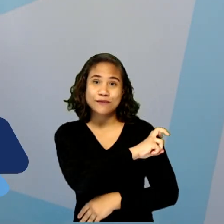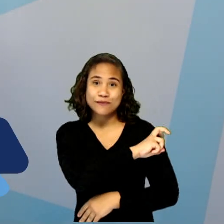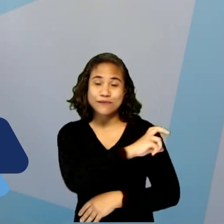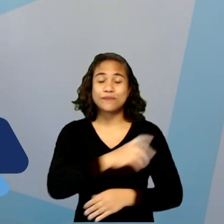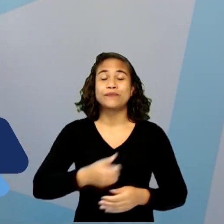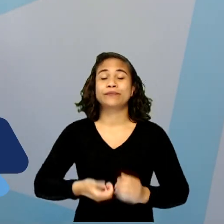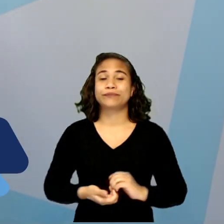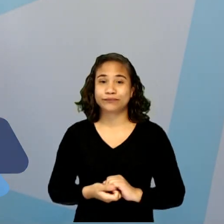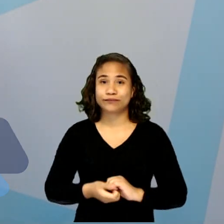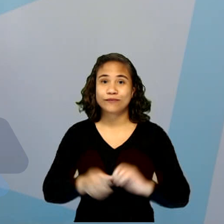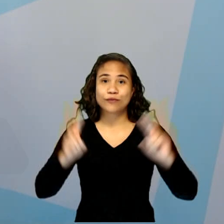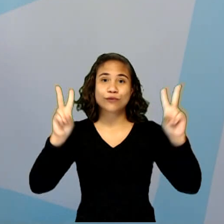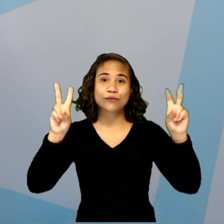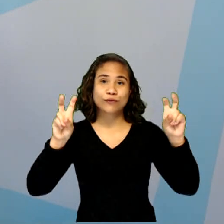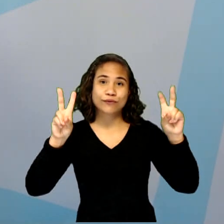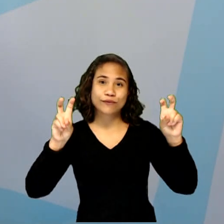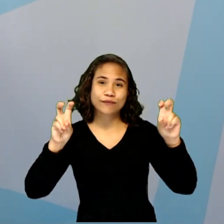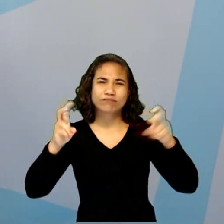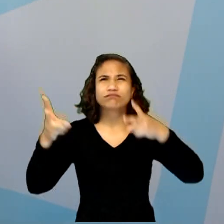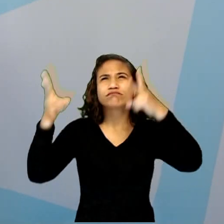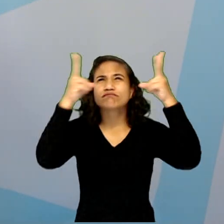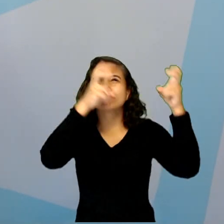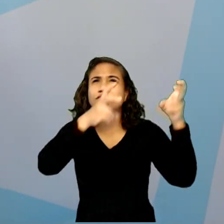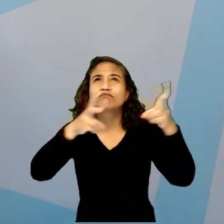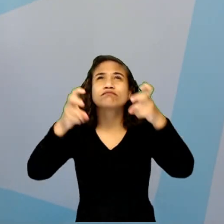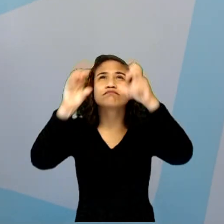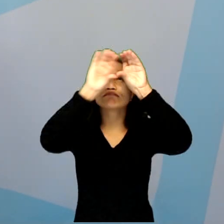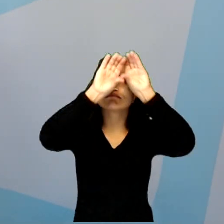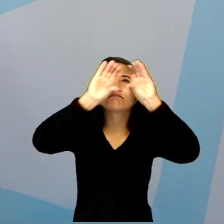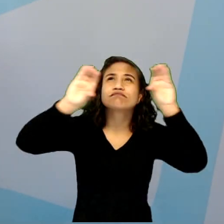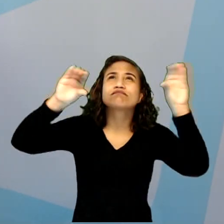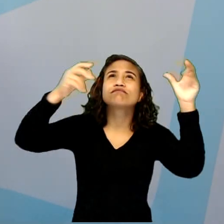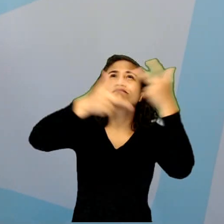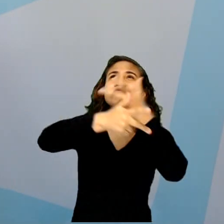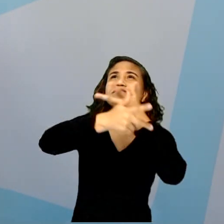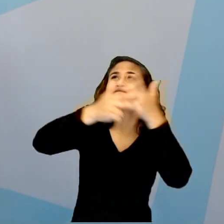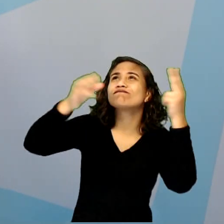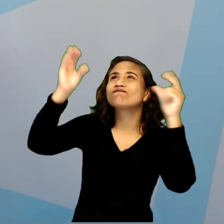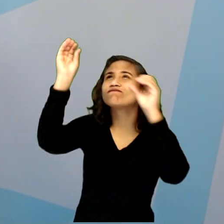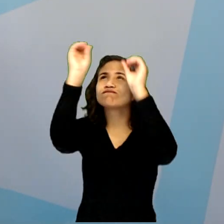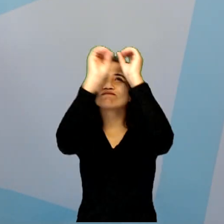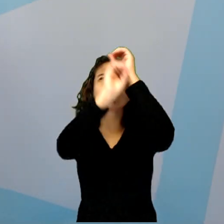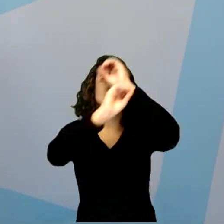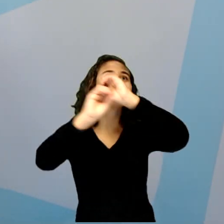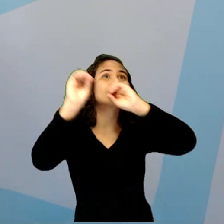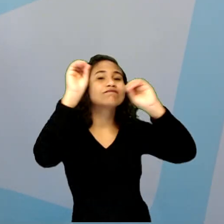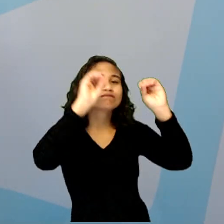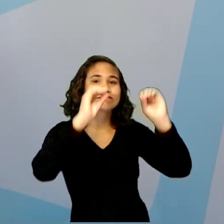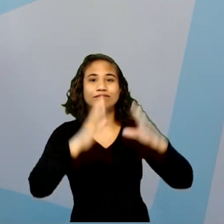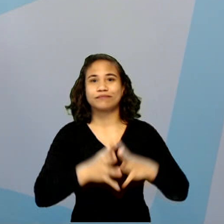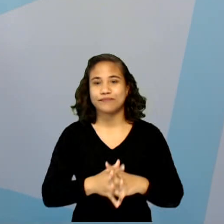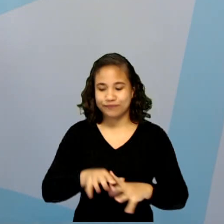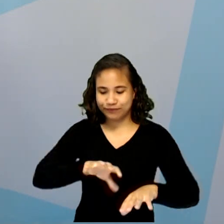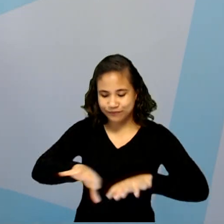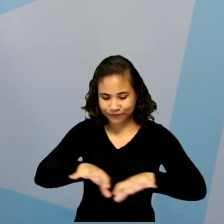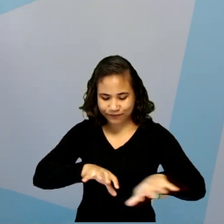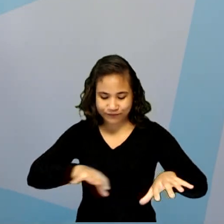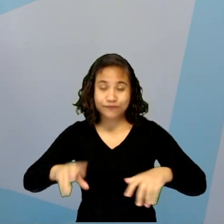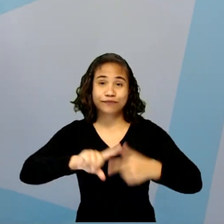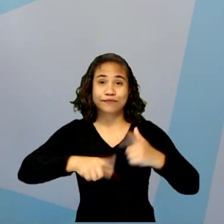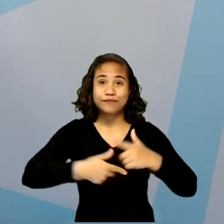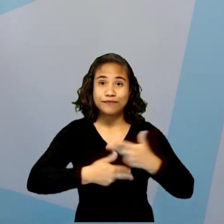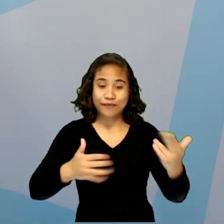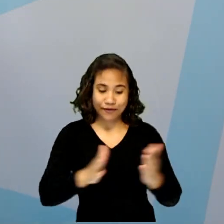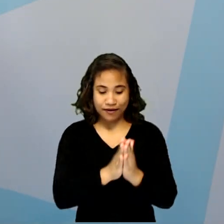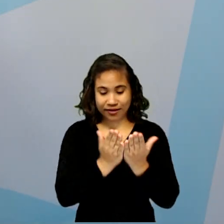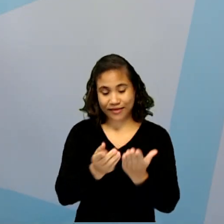anos sobre observando os astros no céu. Separe o material de vocês,